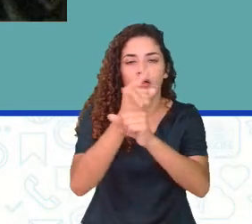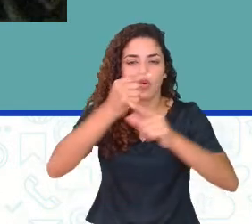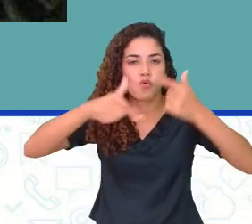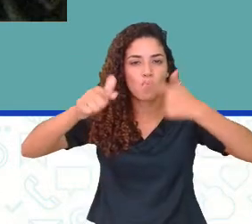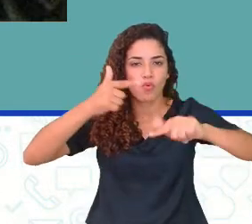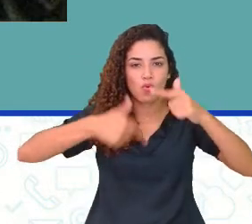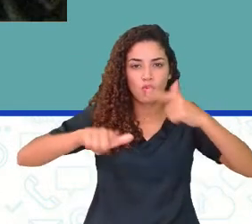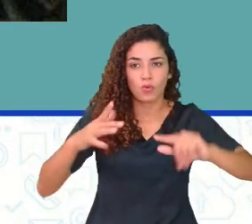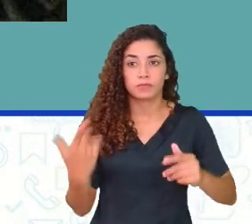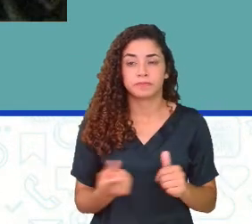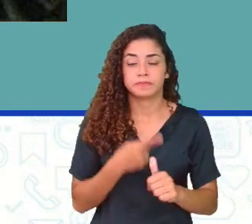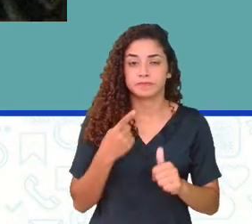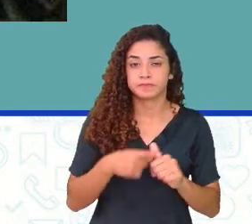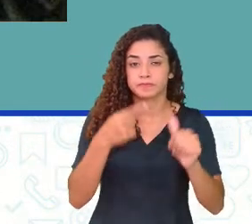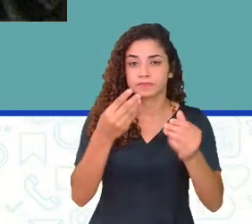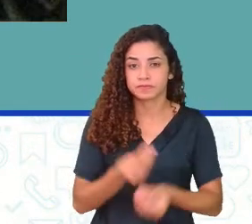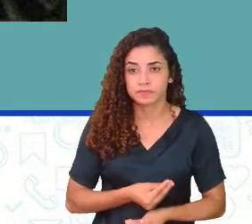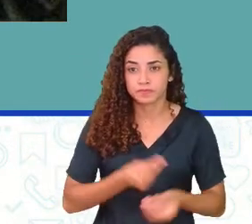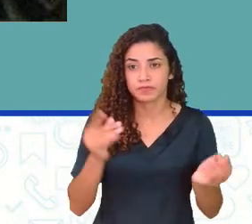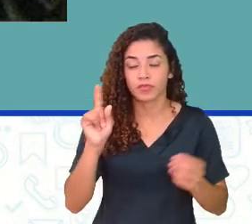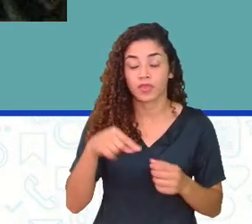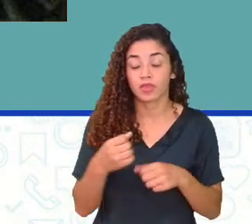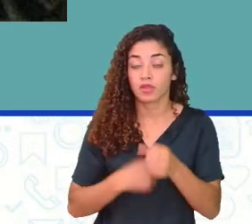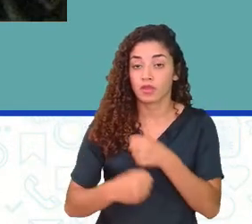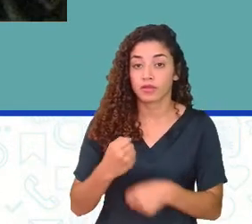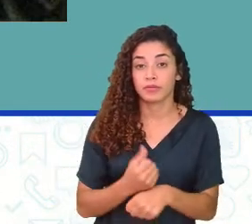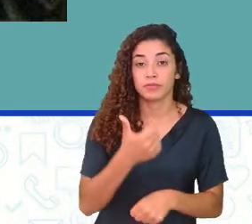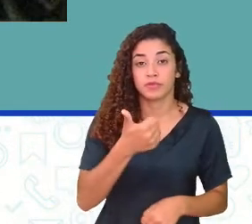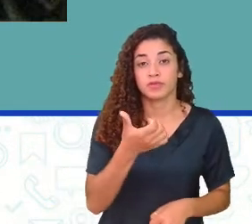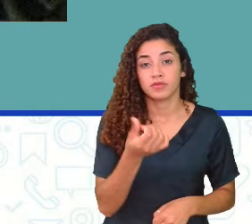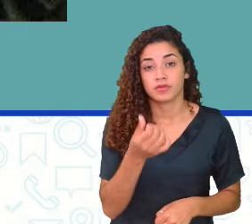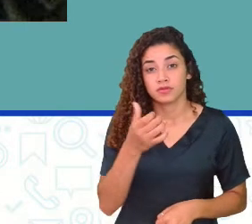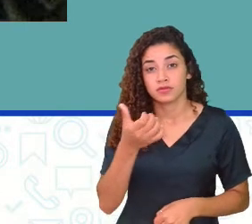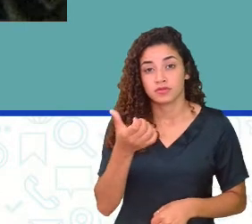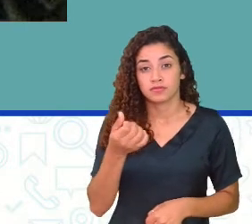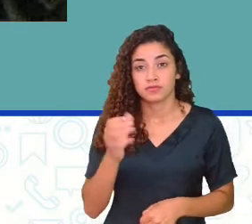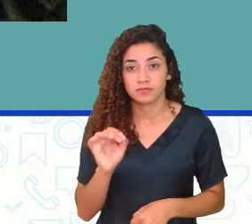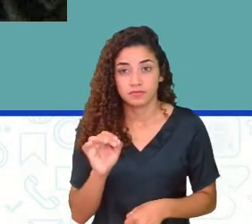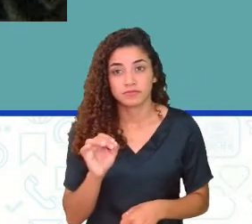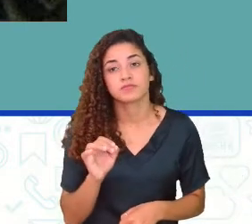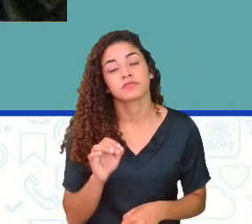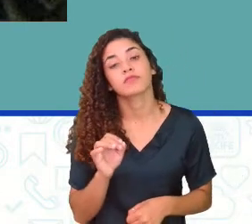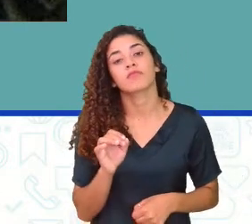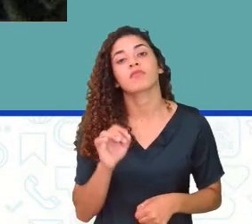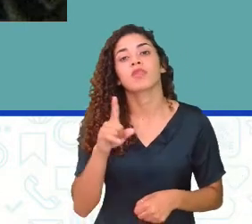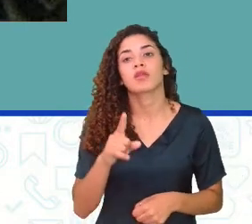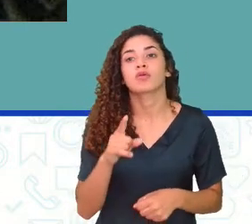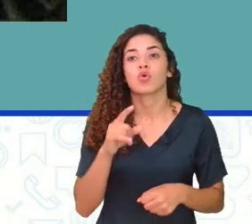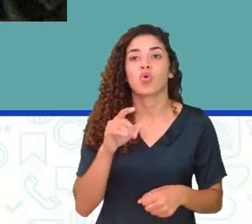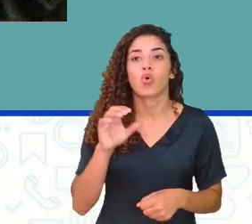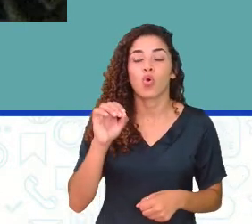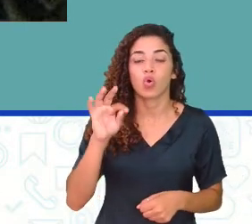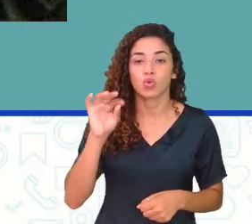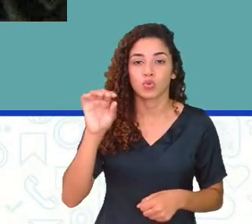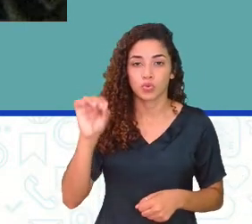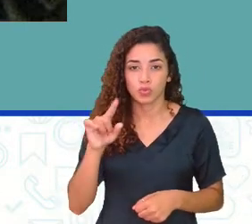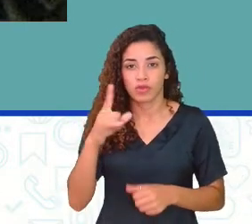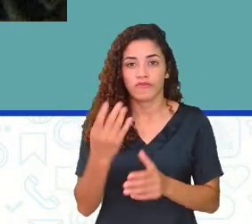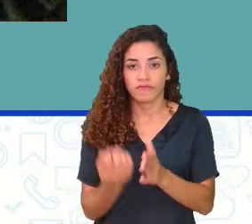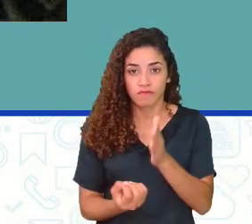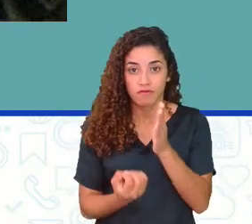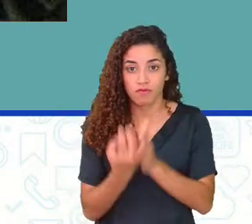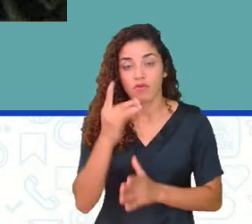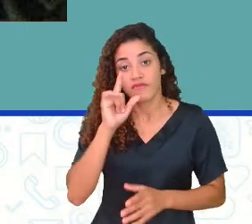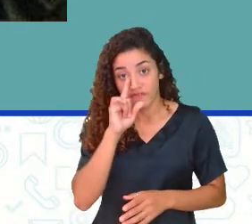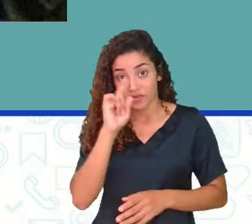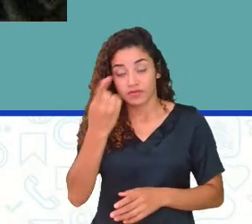Então, esse primeiro que eu trago, olha, em 1660, Otto von Guericke inventou uma máquina que produz